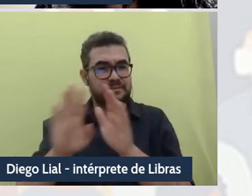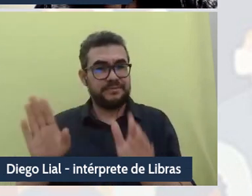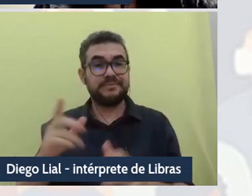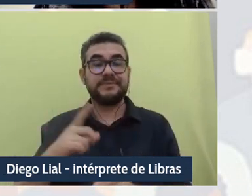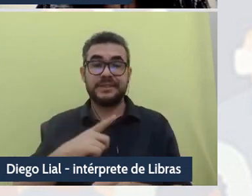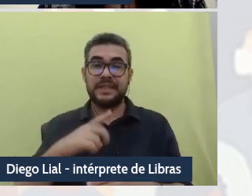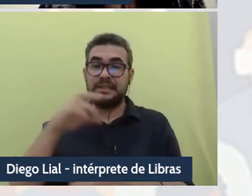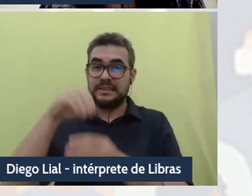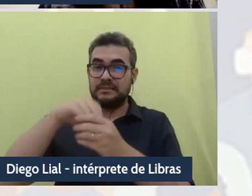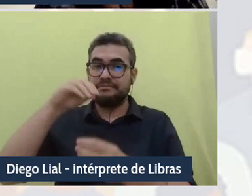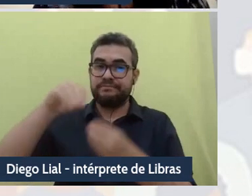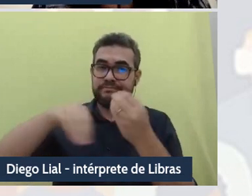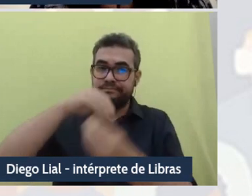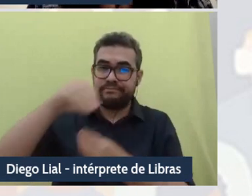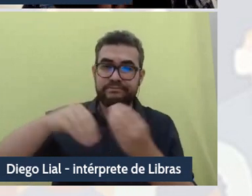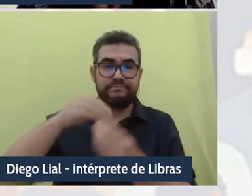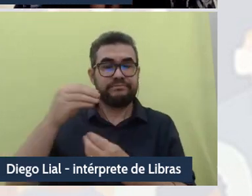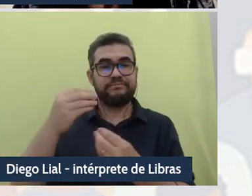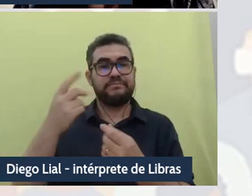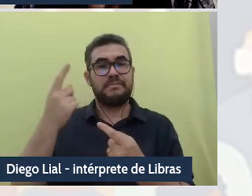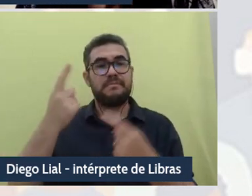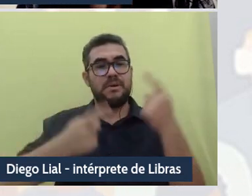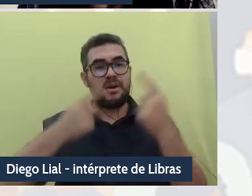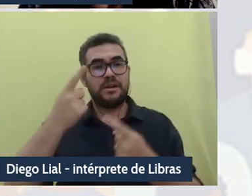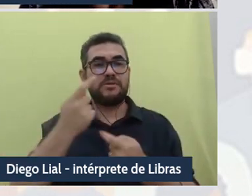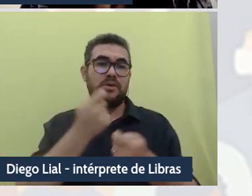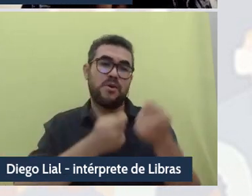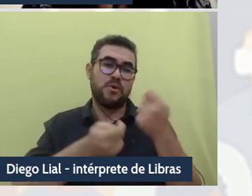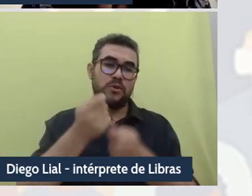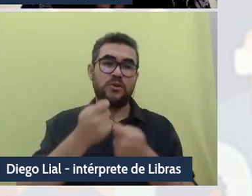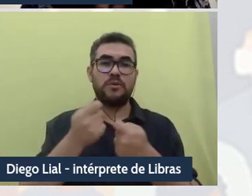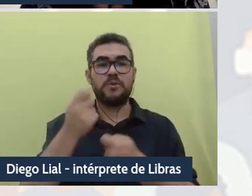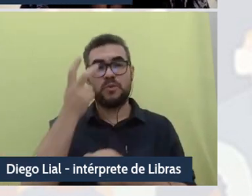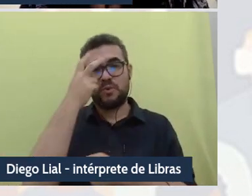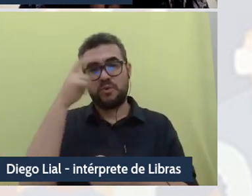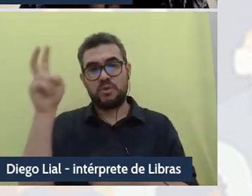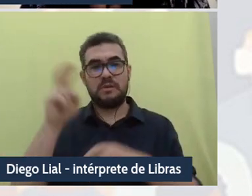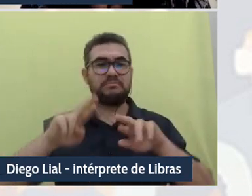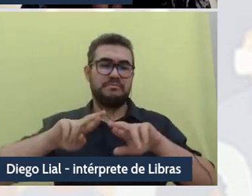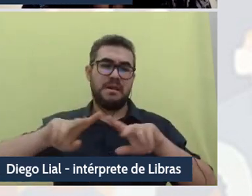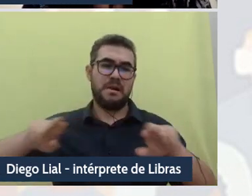políticos, econômicos, entre outros. Não é à toa, né, que